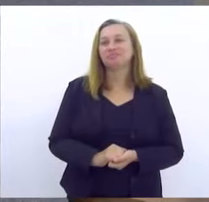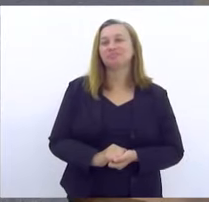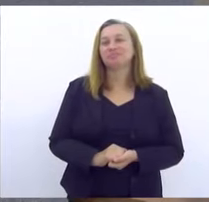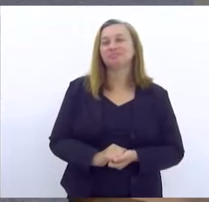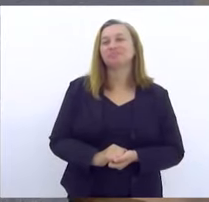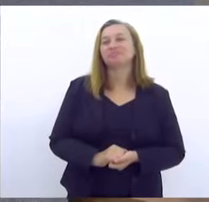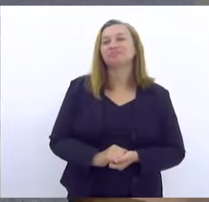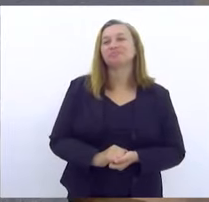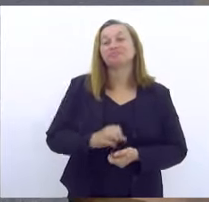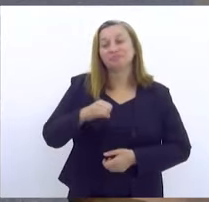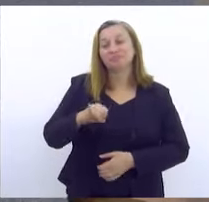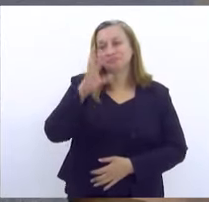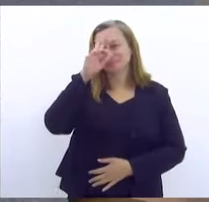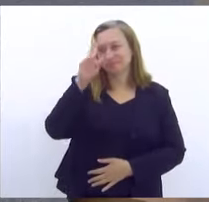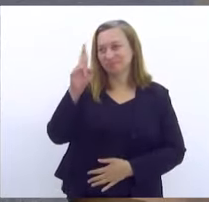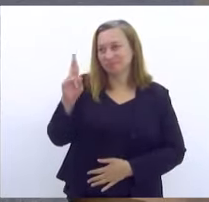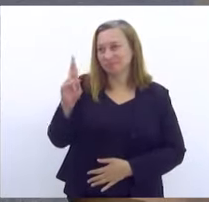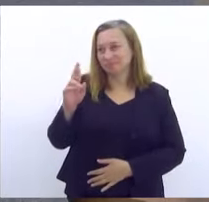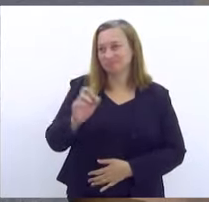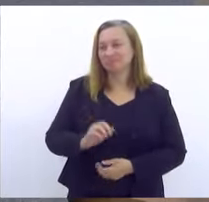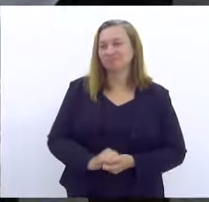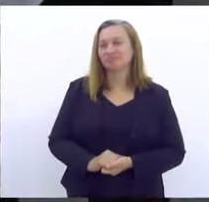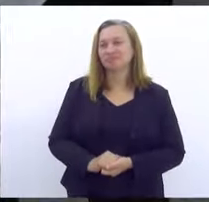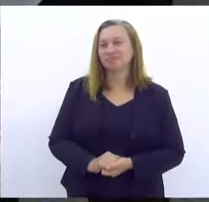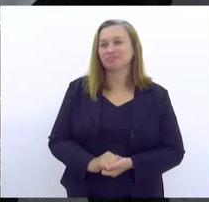se vossa excelência...